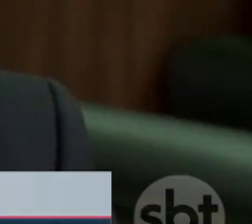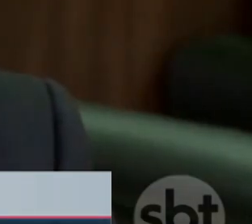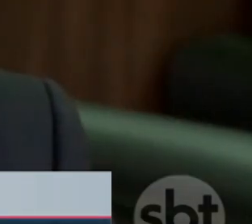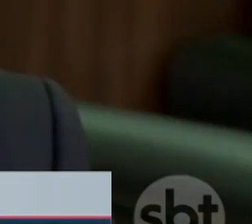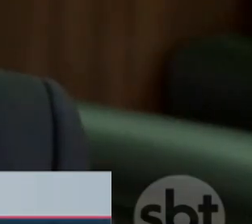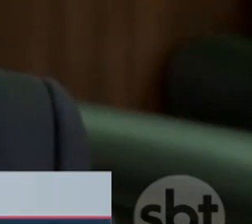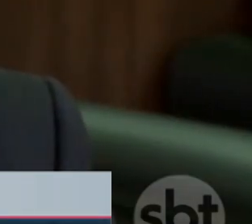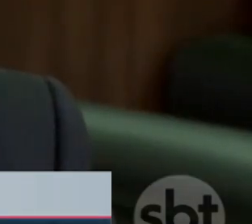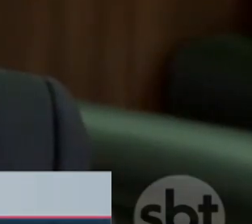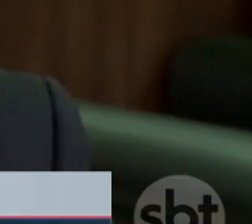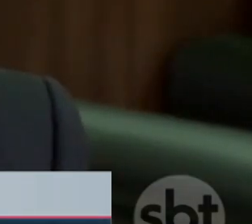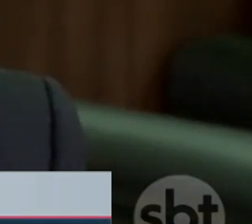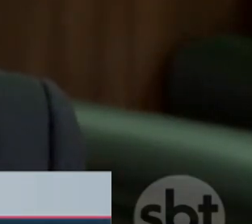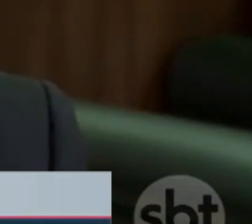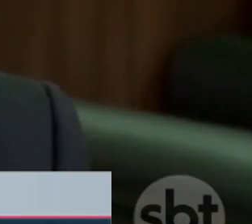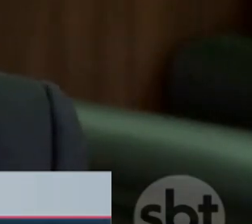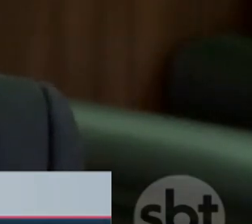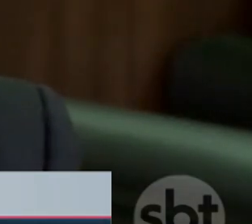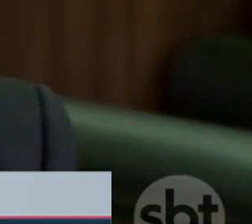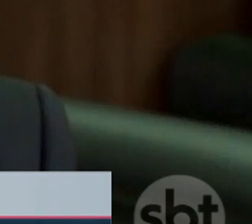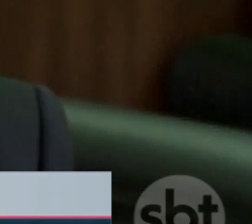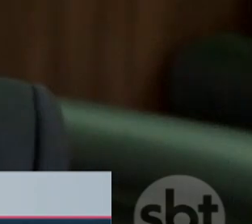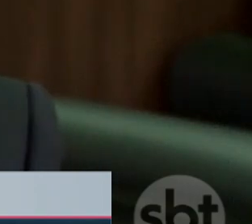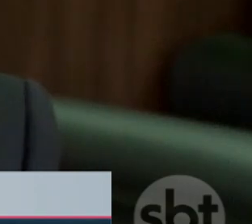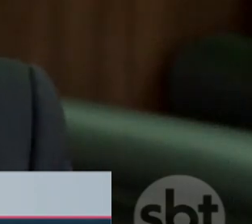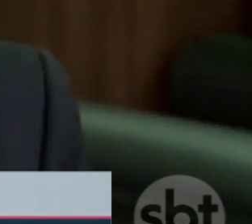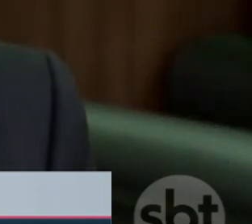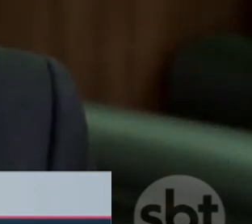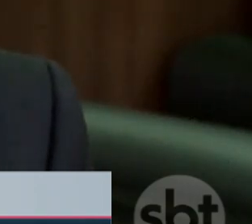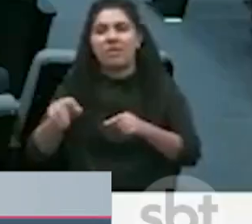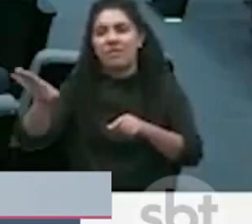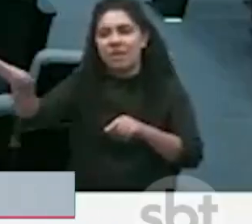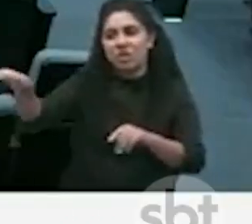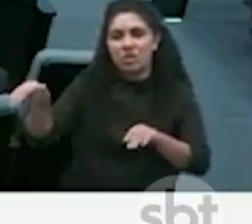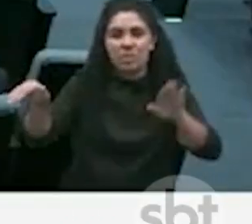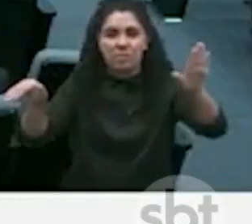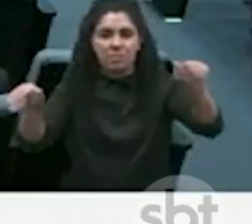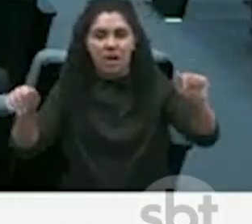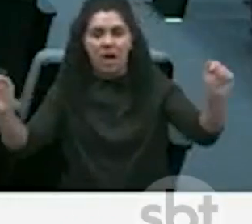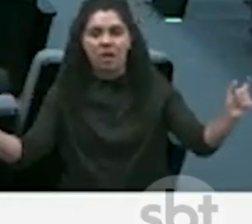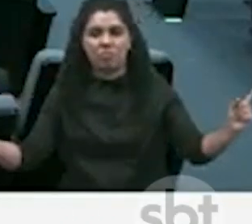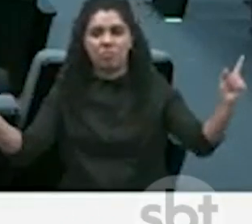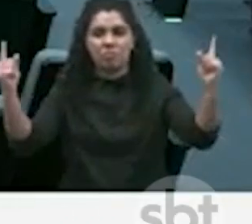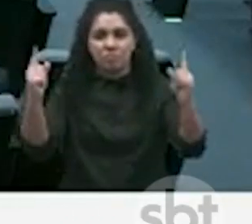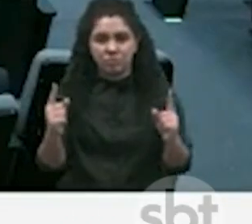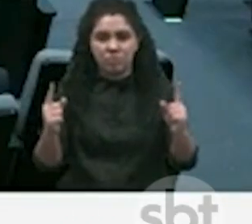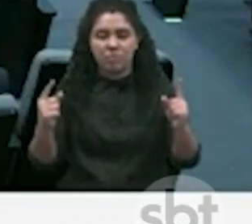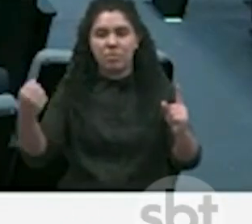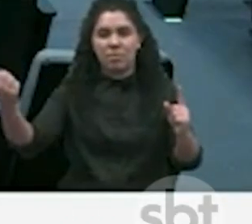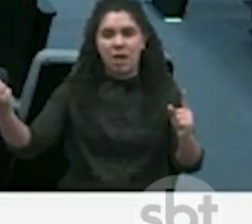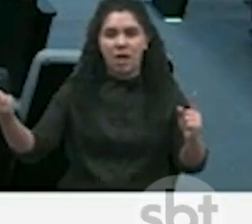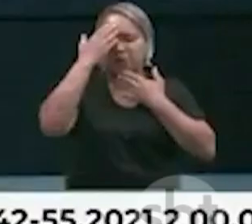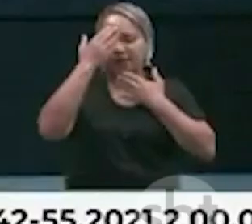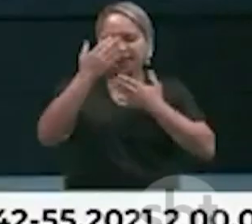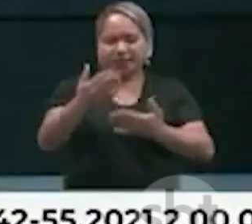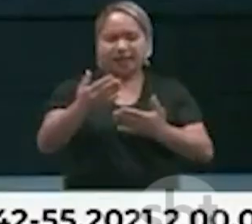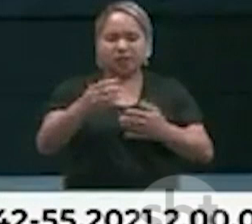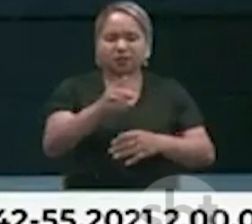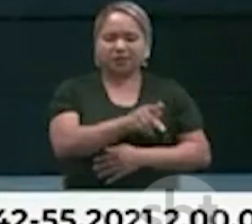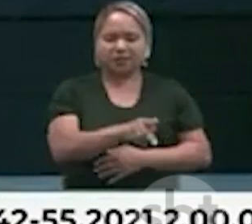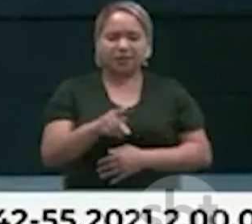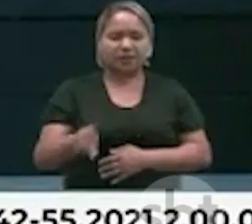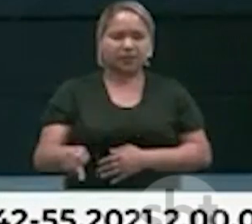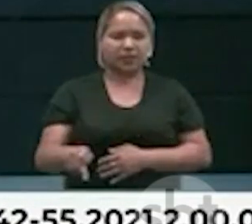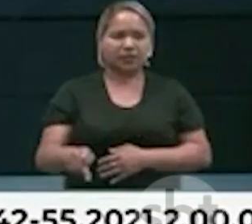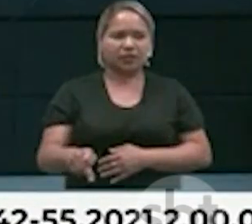de Segurança Pública Anderson Torres preso há um mês já na abertura do ano do Conselho Nacional de